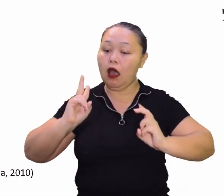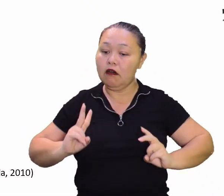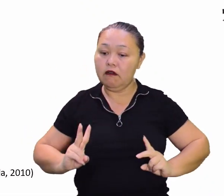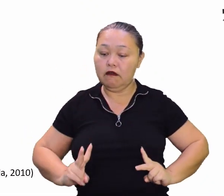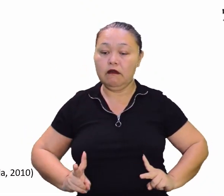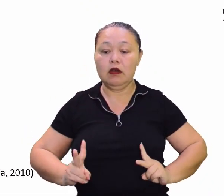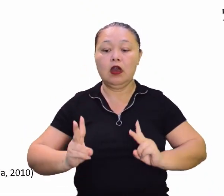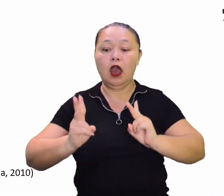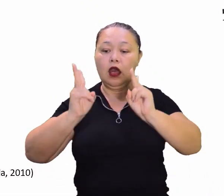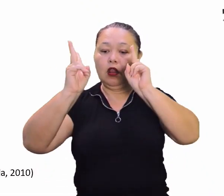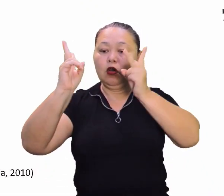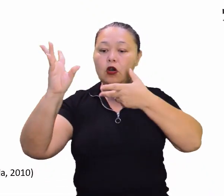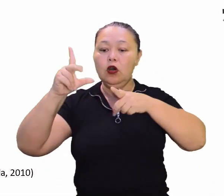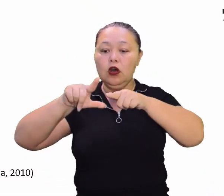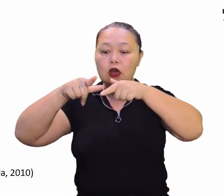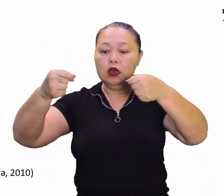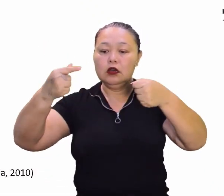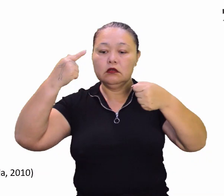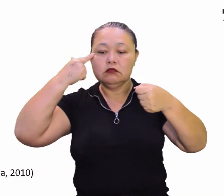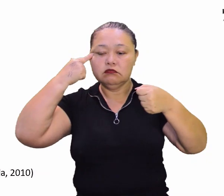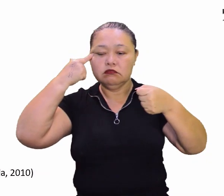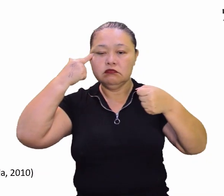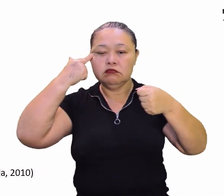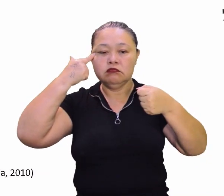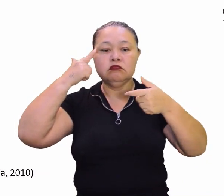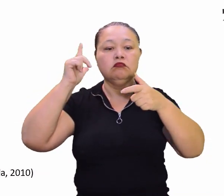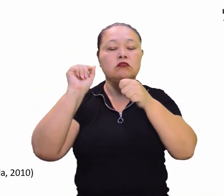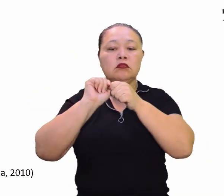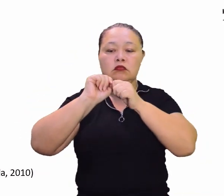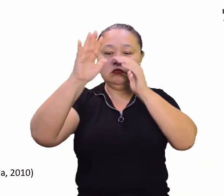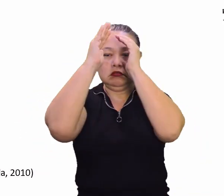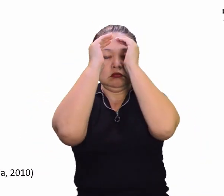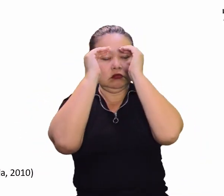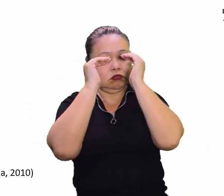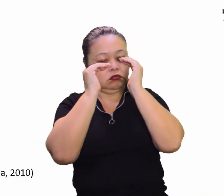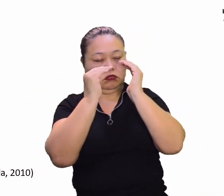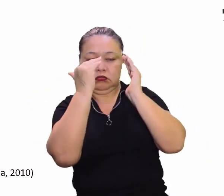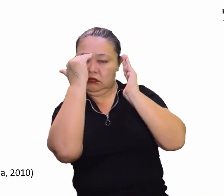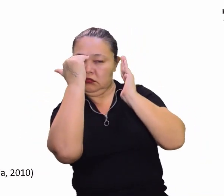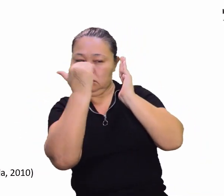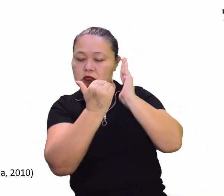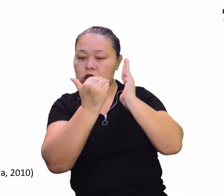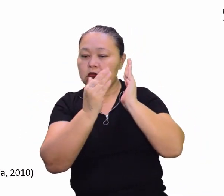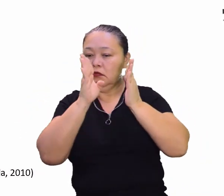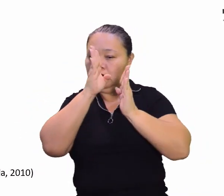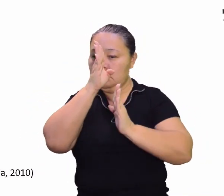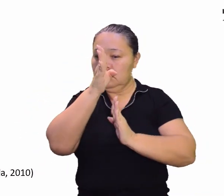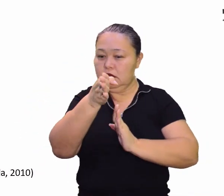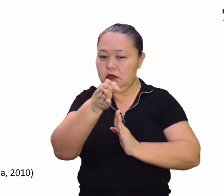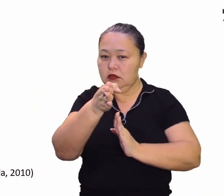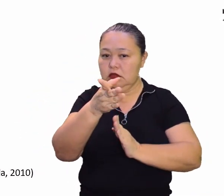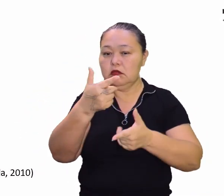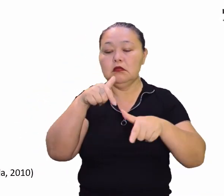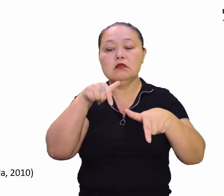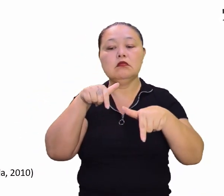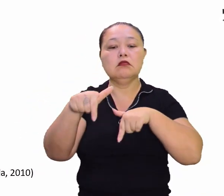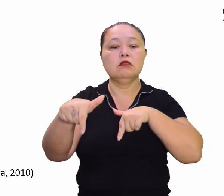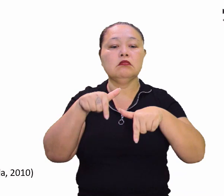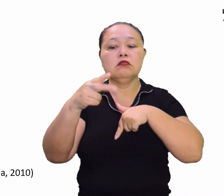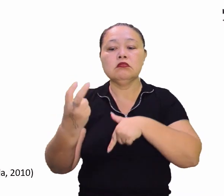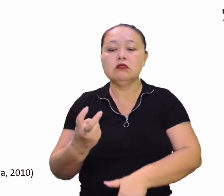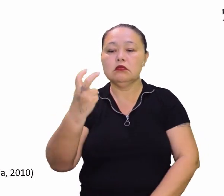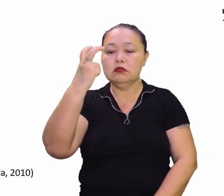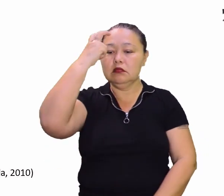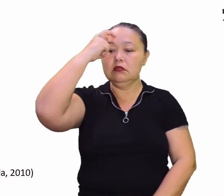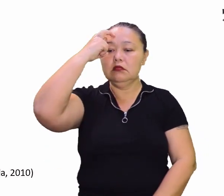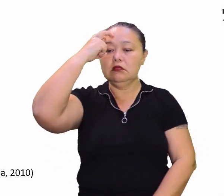a obediência, a disciplina, o trabalho e a